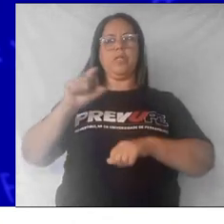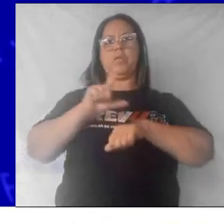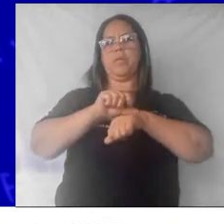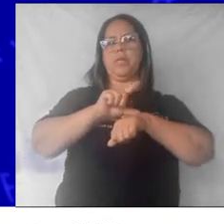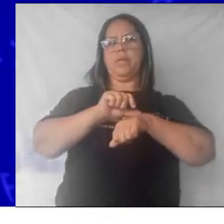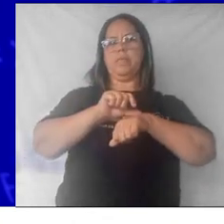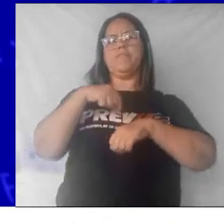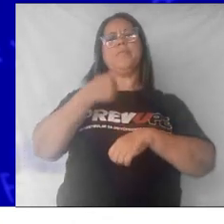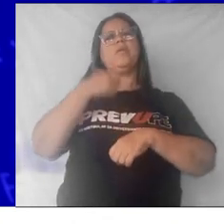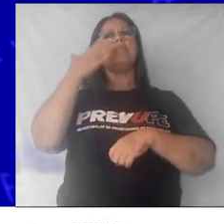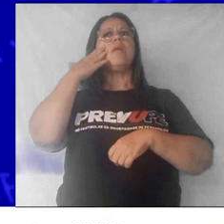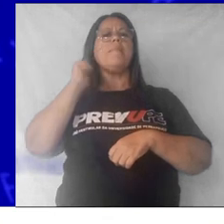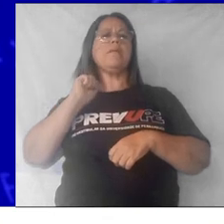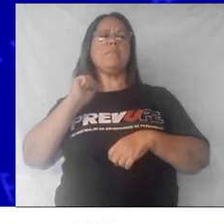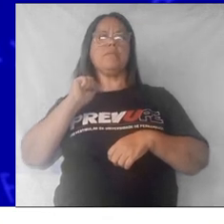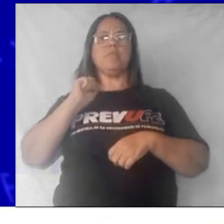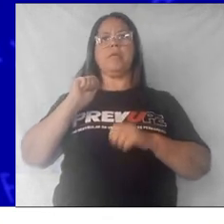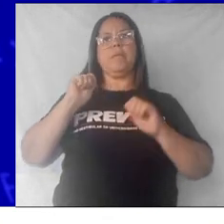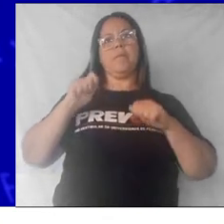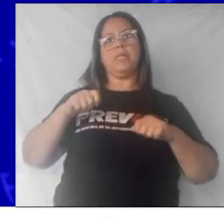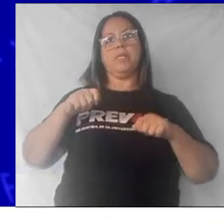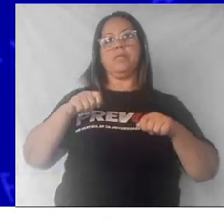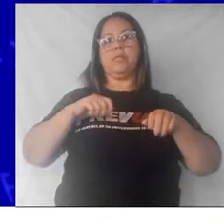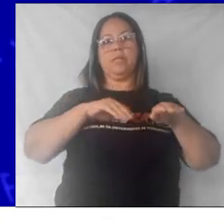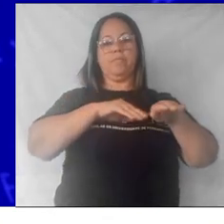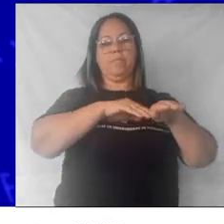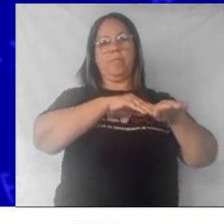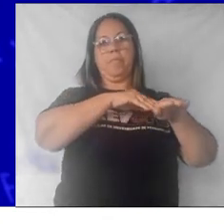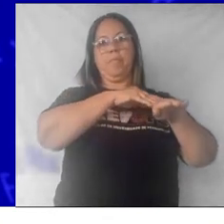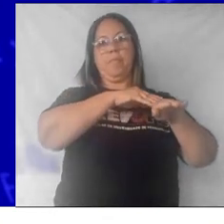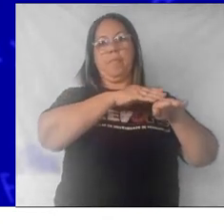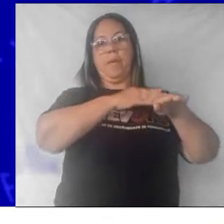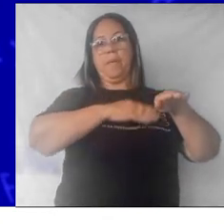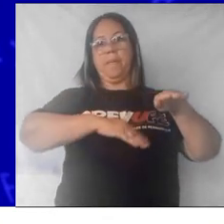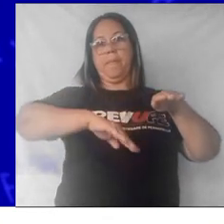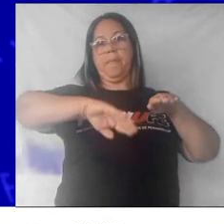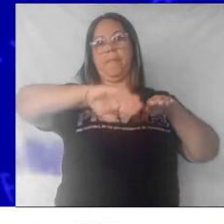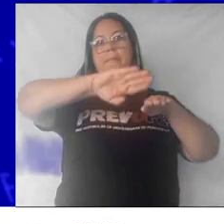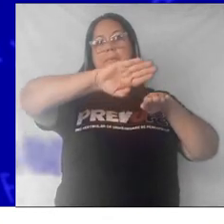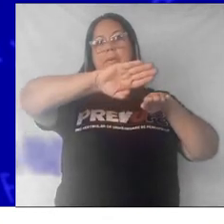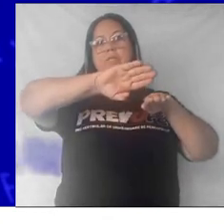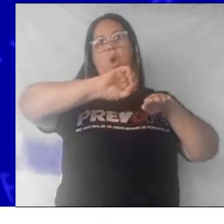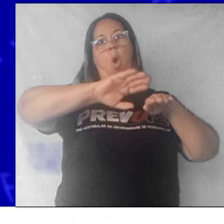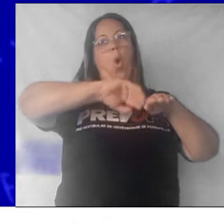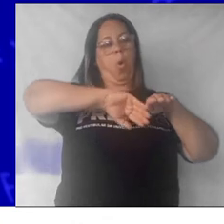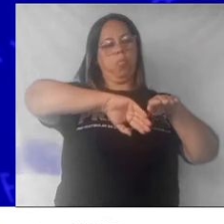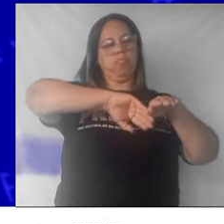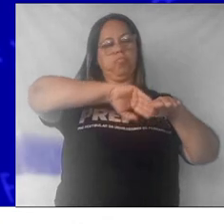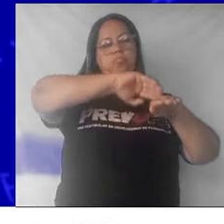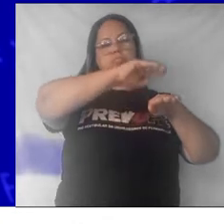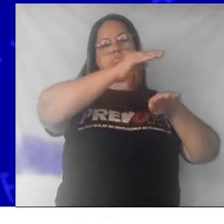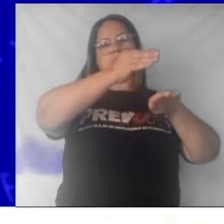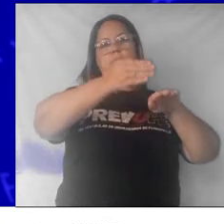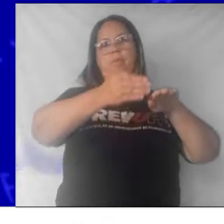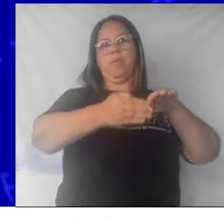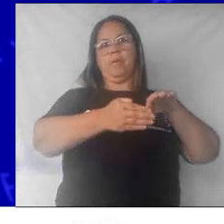sabemos que ela pode ser, né, uma parábola com a concavidade voltada para baixo ou uma concavidade voltada para